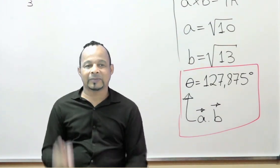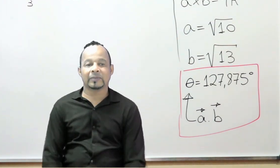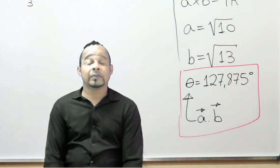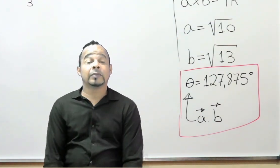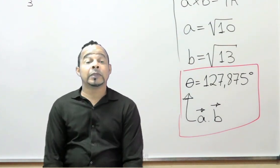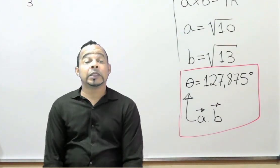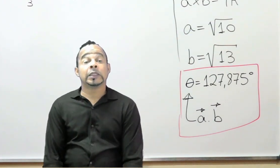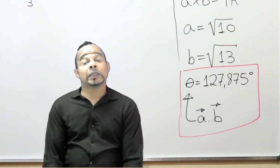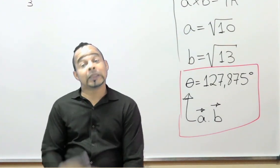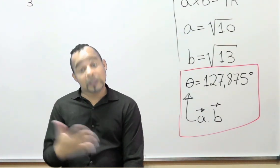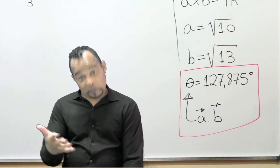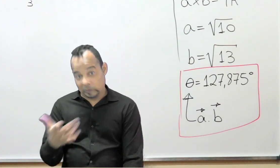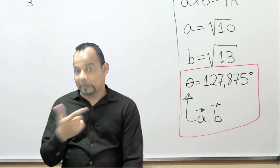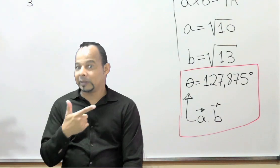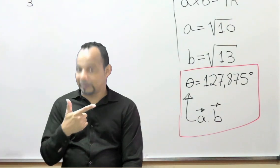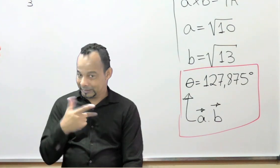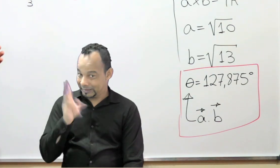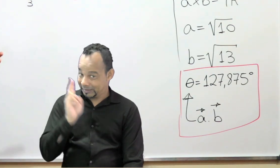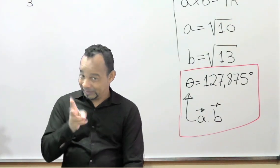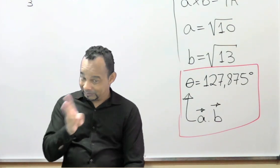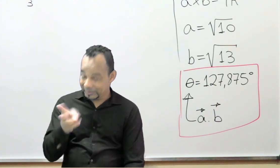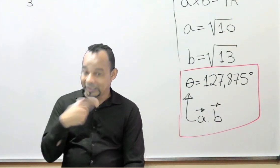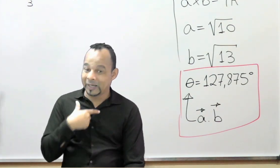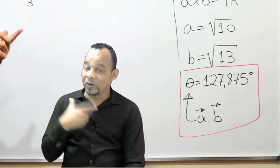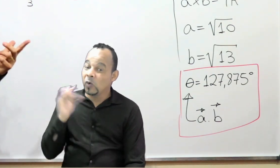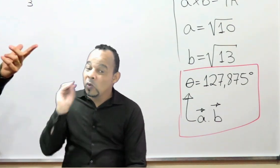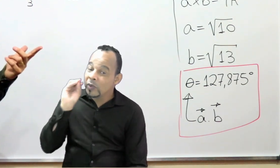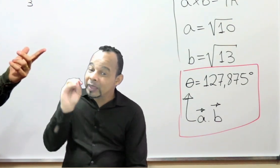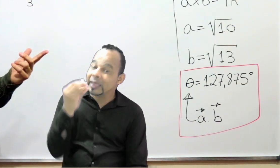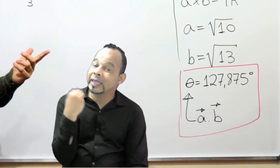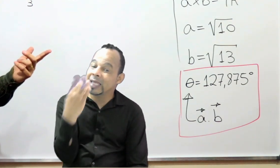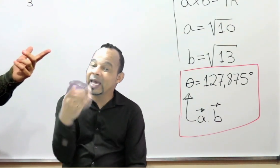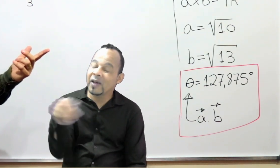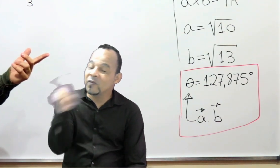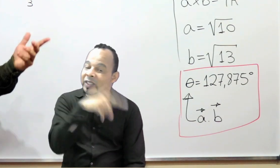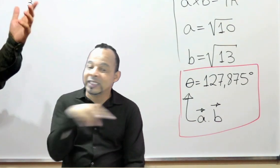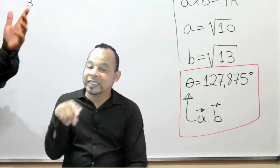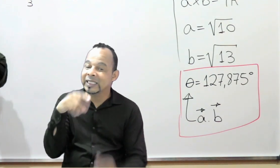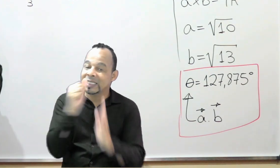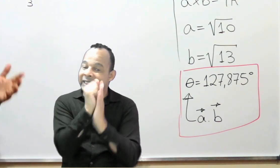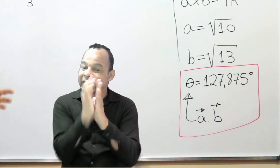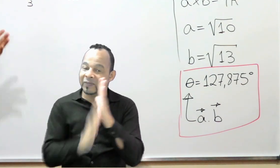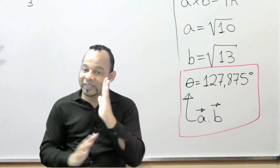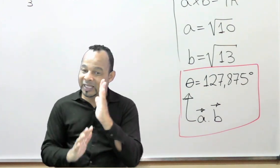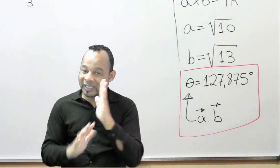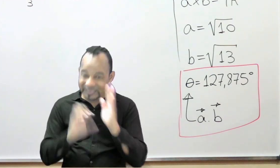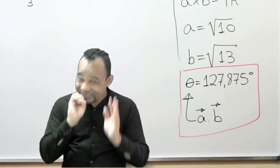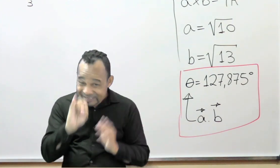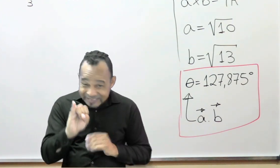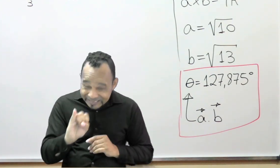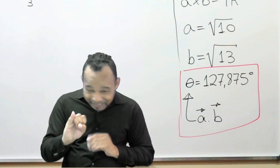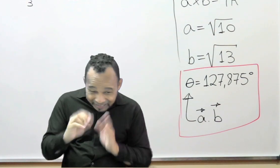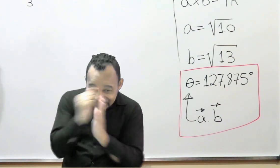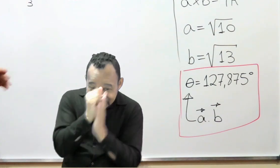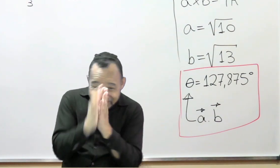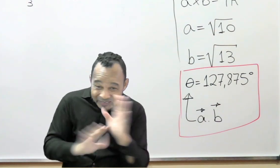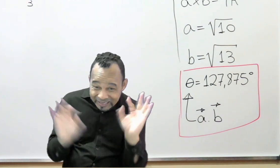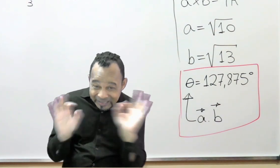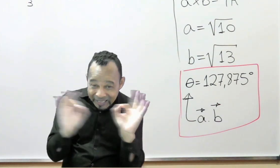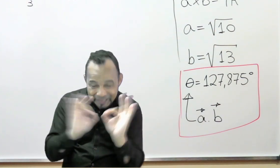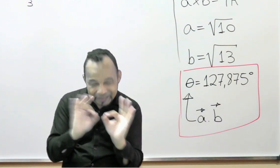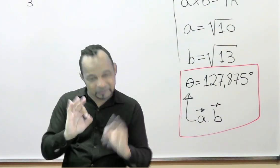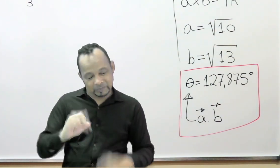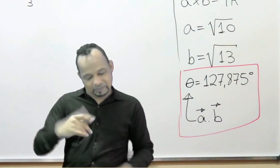intervalo, beleza? Bom, e como é de praxe, eu vou deixar um exercicinho para a próxima aula, né? Se não ficar um exercício para a próxima aula, não sou